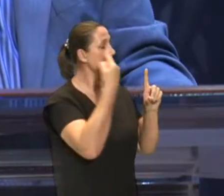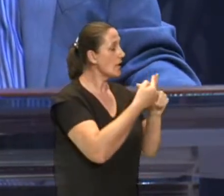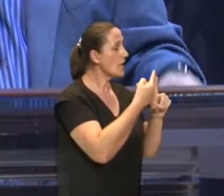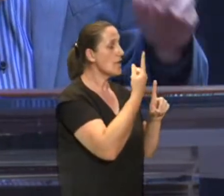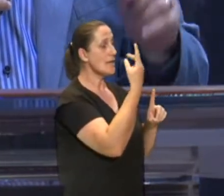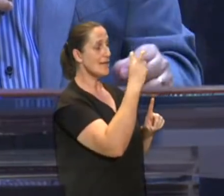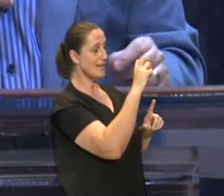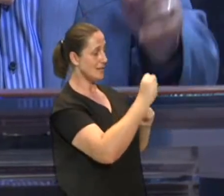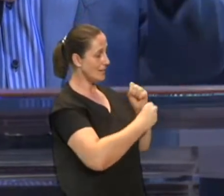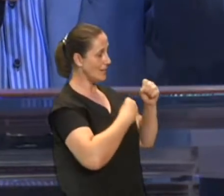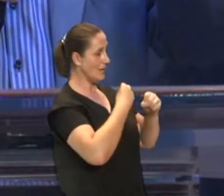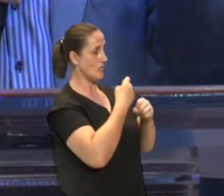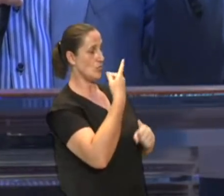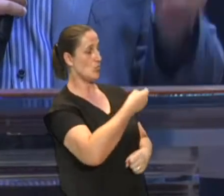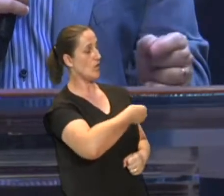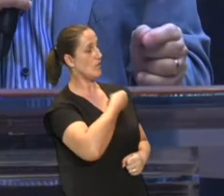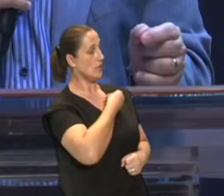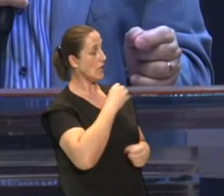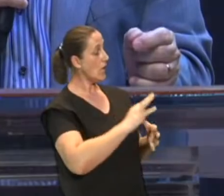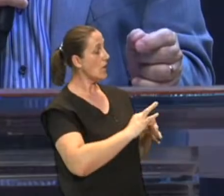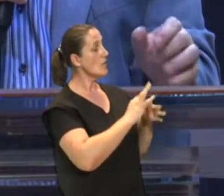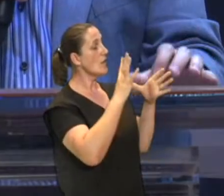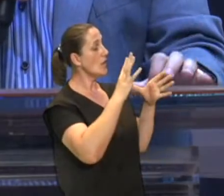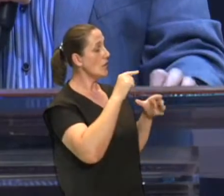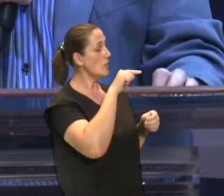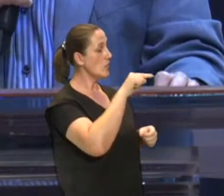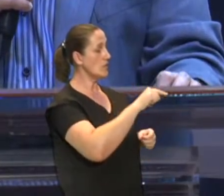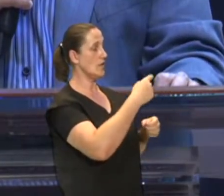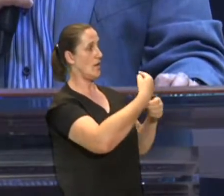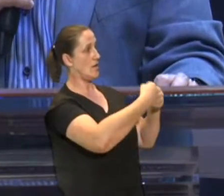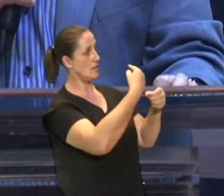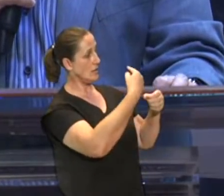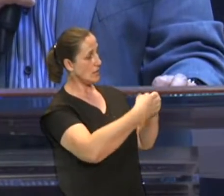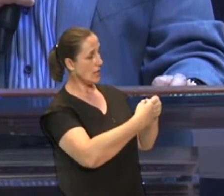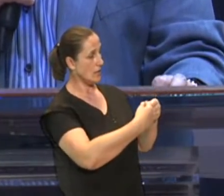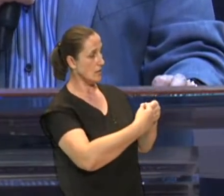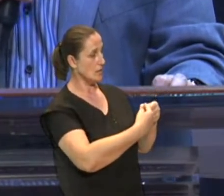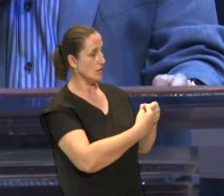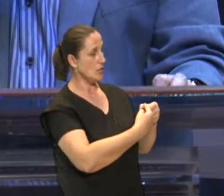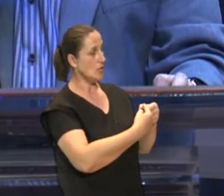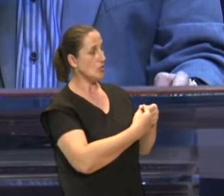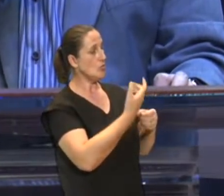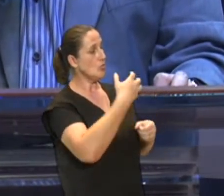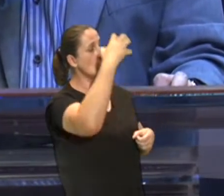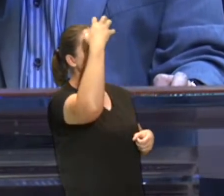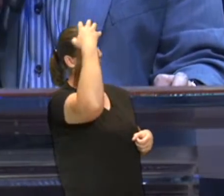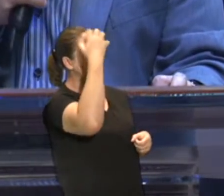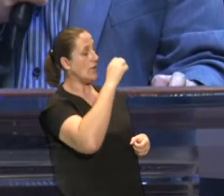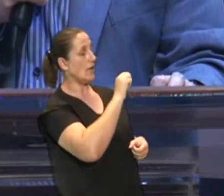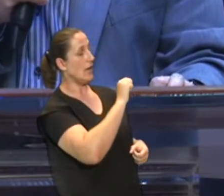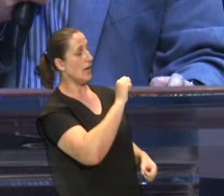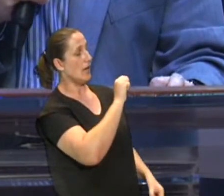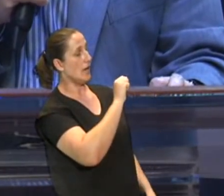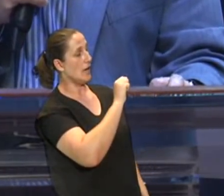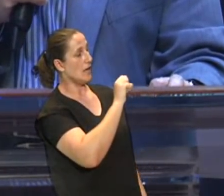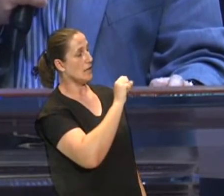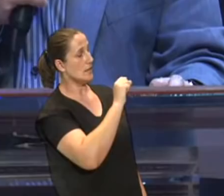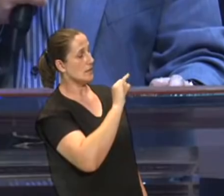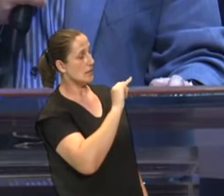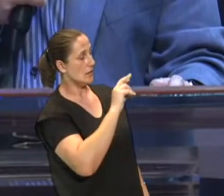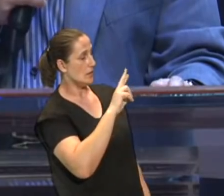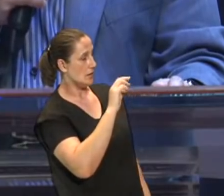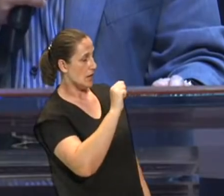livrarei, você e esta cidade, das mãos do rei da Síria. Eu defenderei